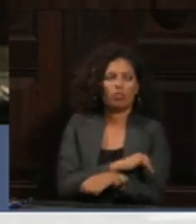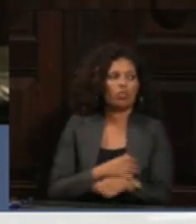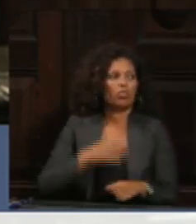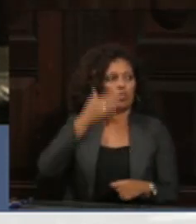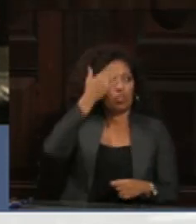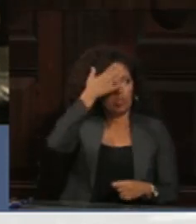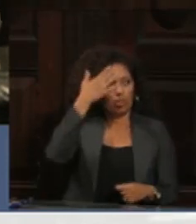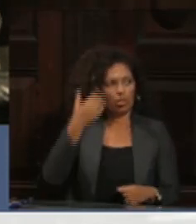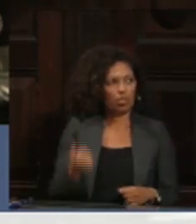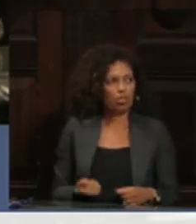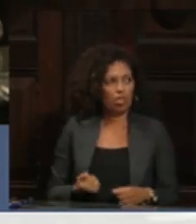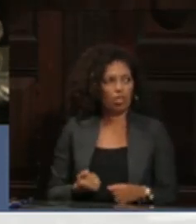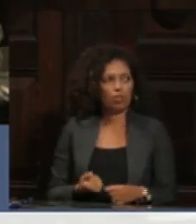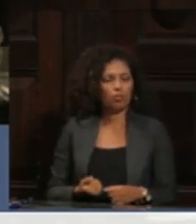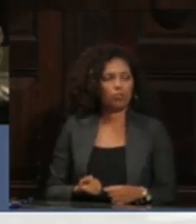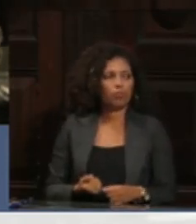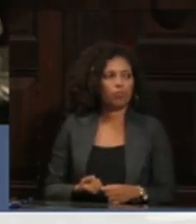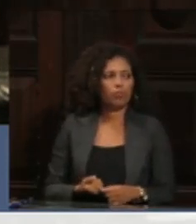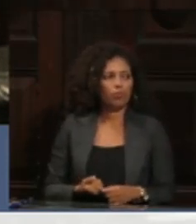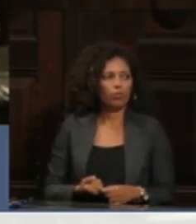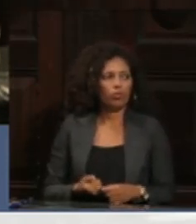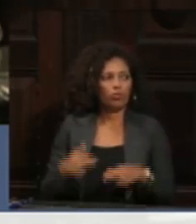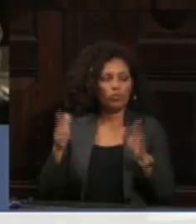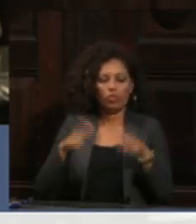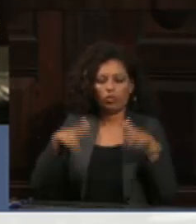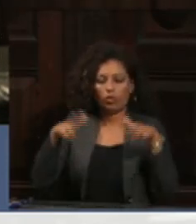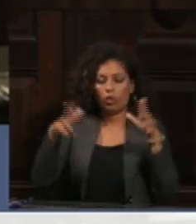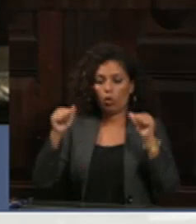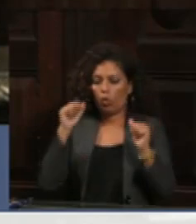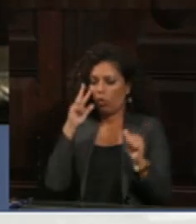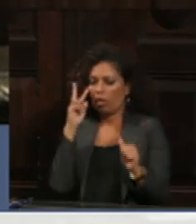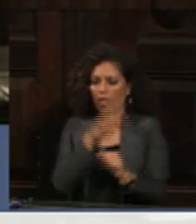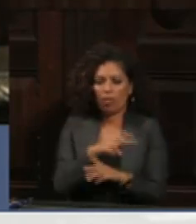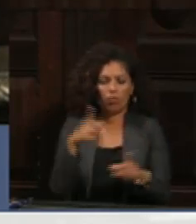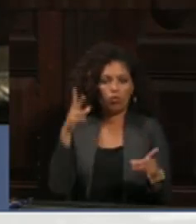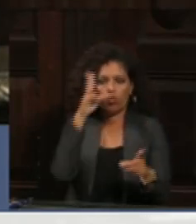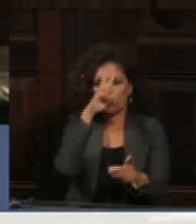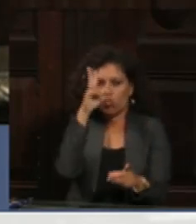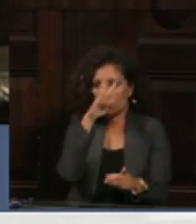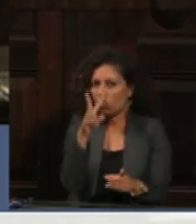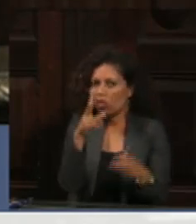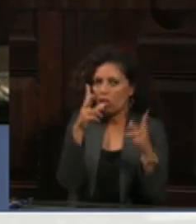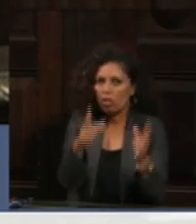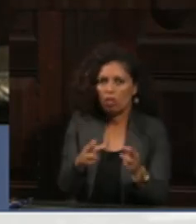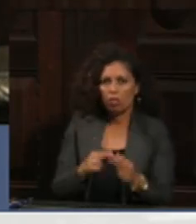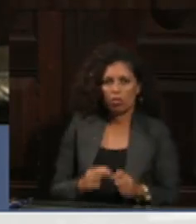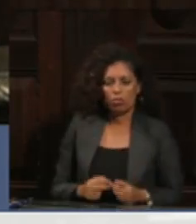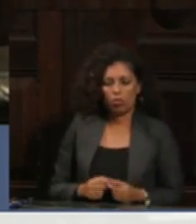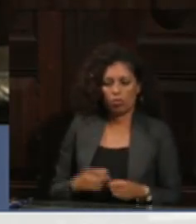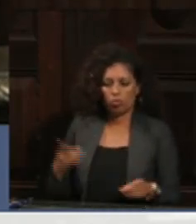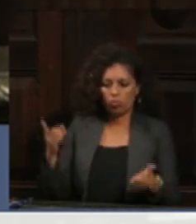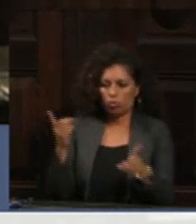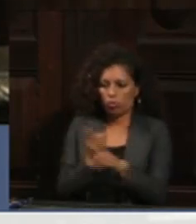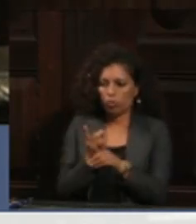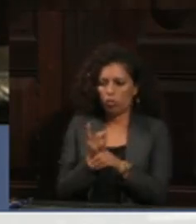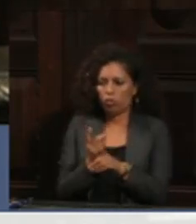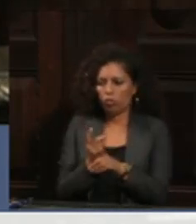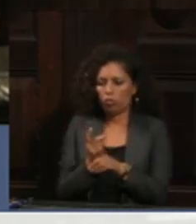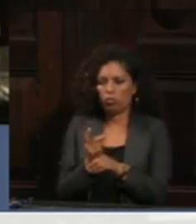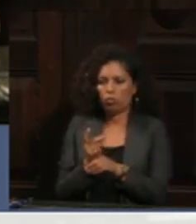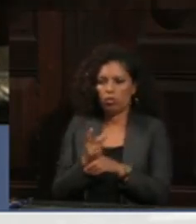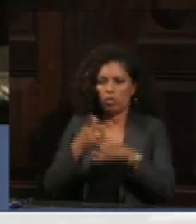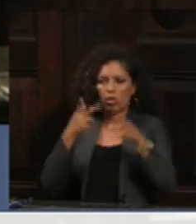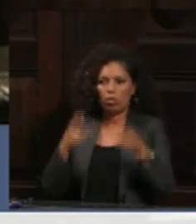que me ouvem aqui conhecem bem, nunca viu na história desse estado uma apreensão